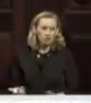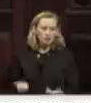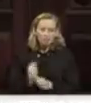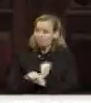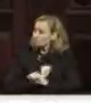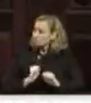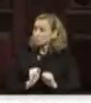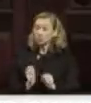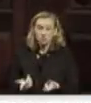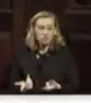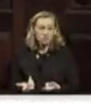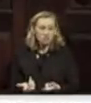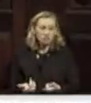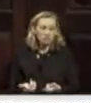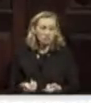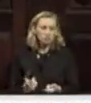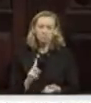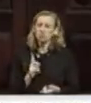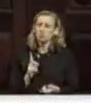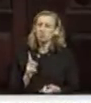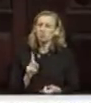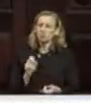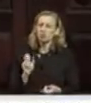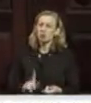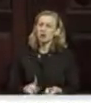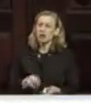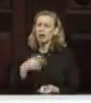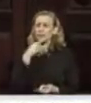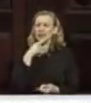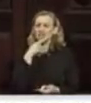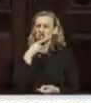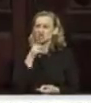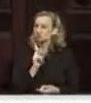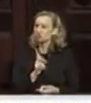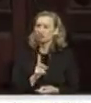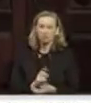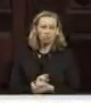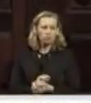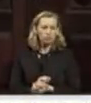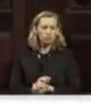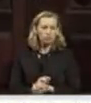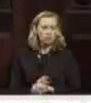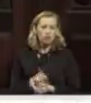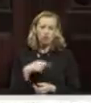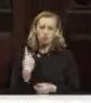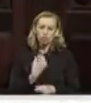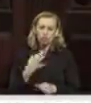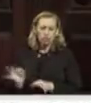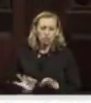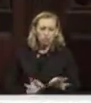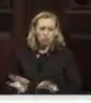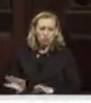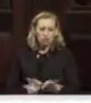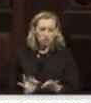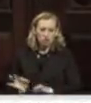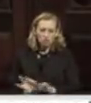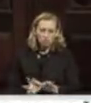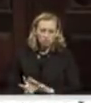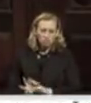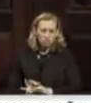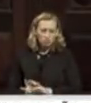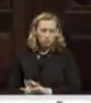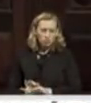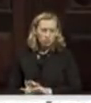possível. Isso não é partidário. Aliás, é bom lembrar, deputado Flávio Serafini, que o nosso projeto aqui, que caiu por falta de